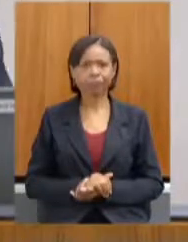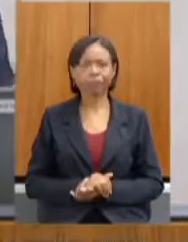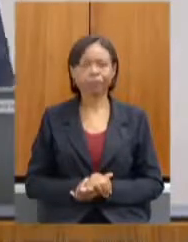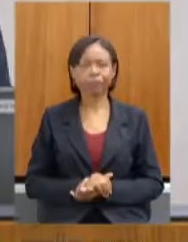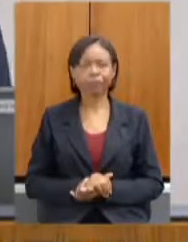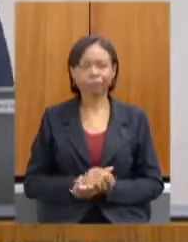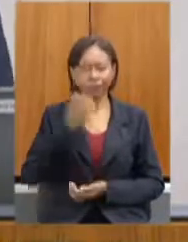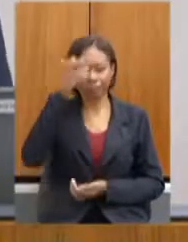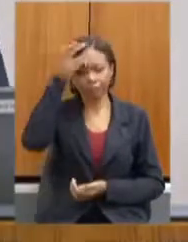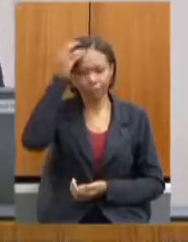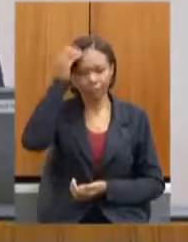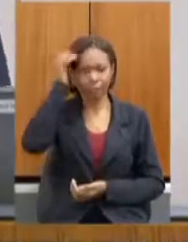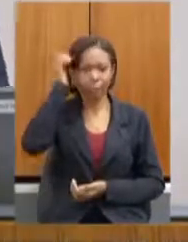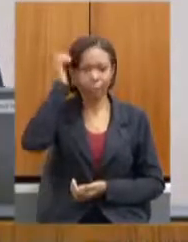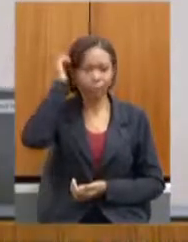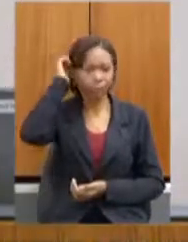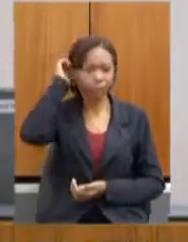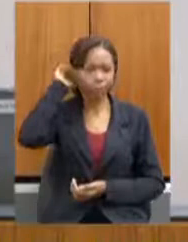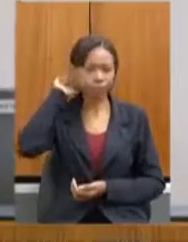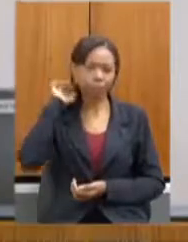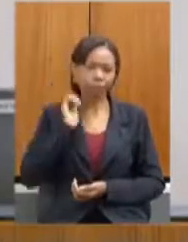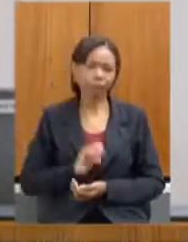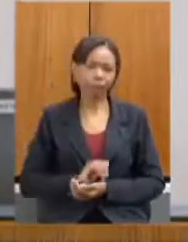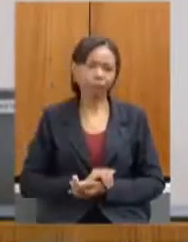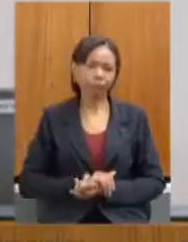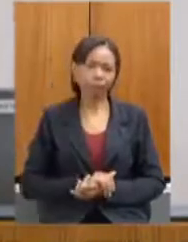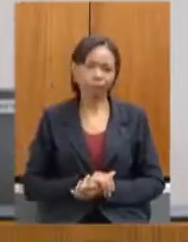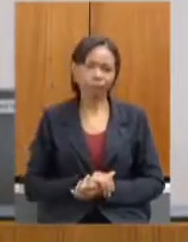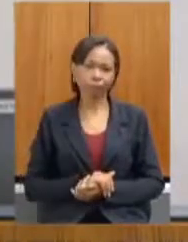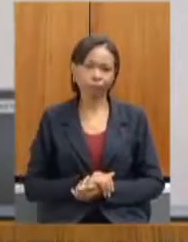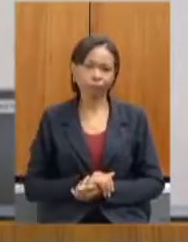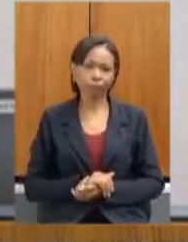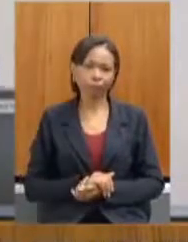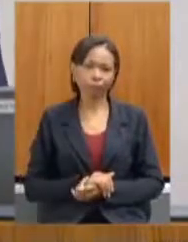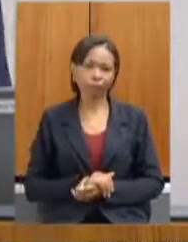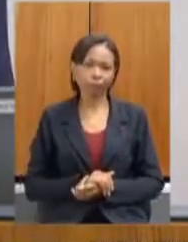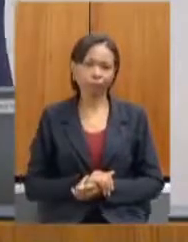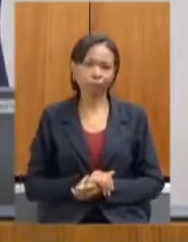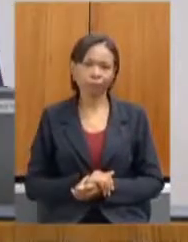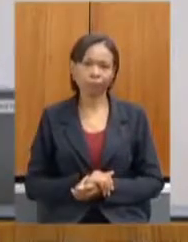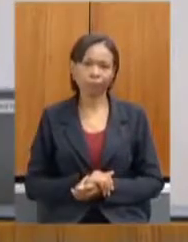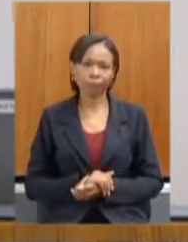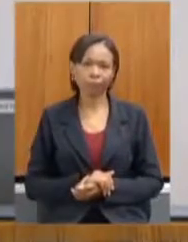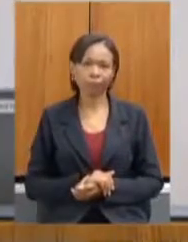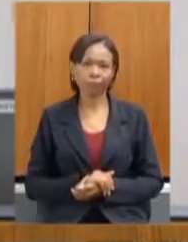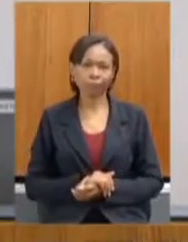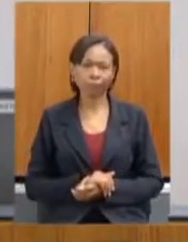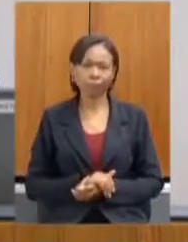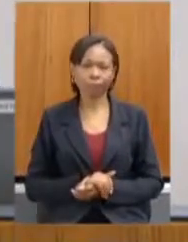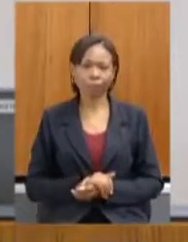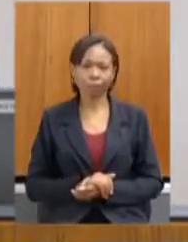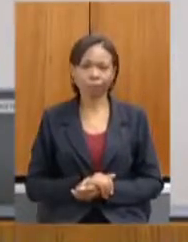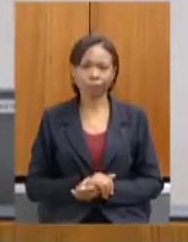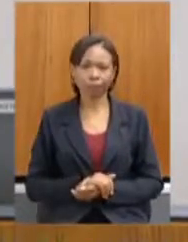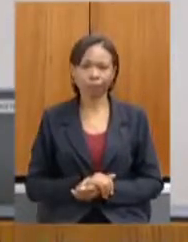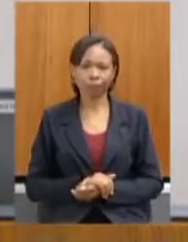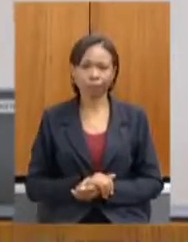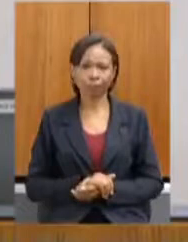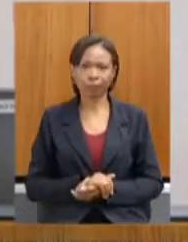fala comigo E aí Oi